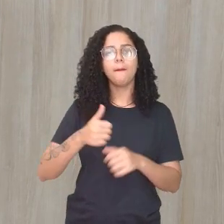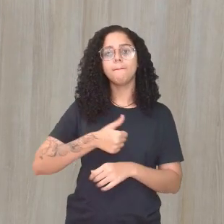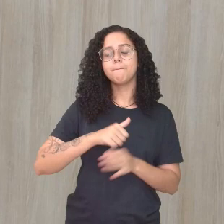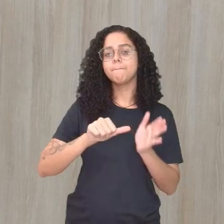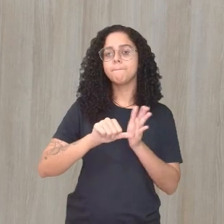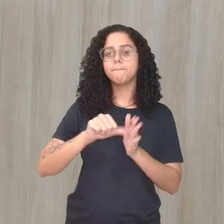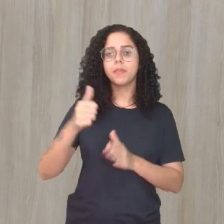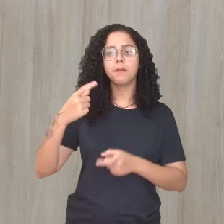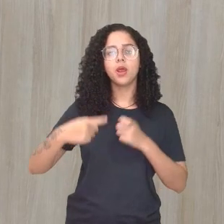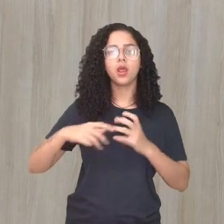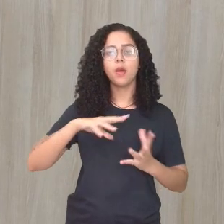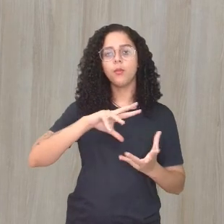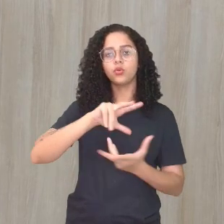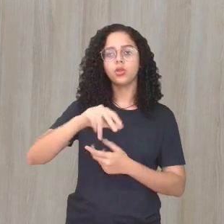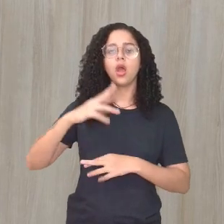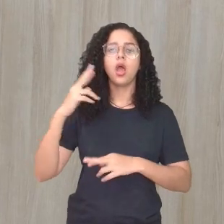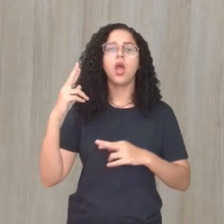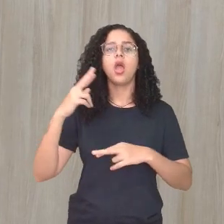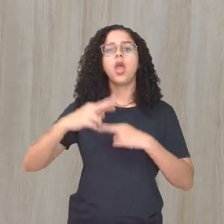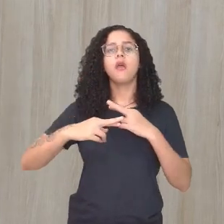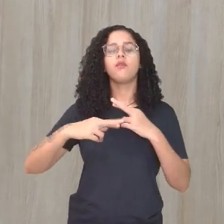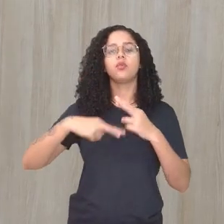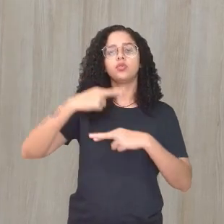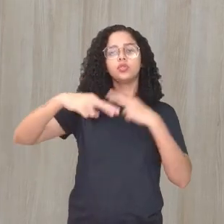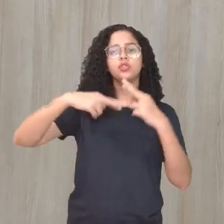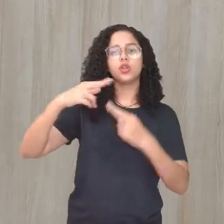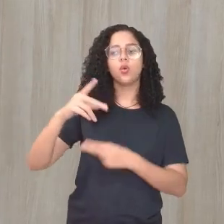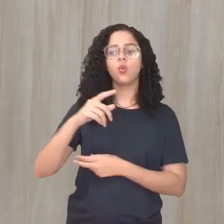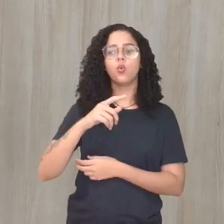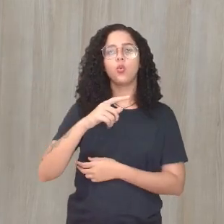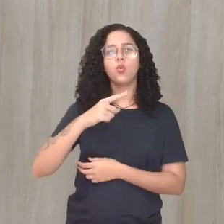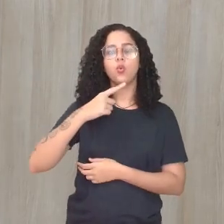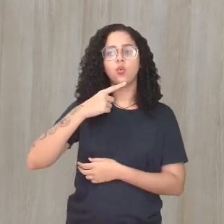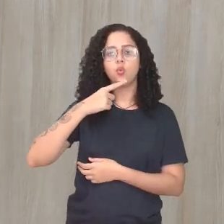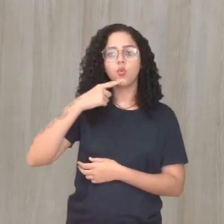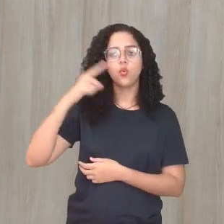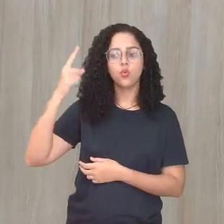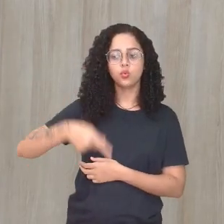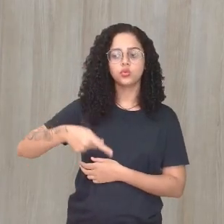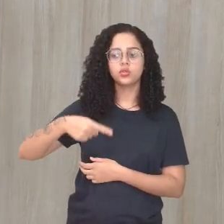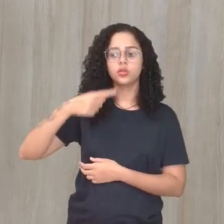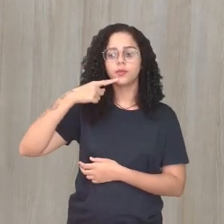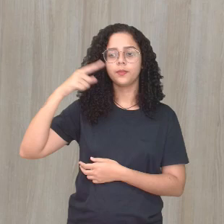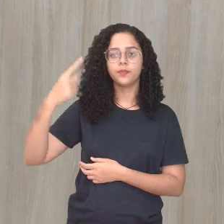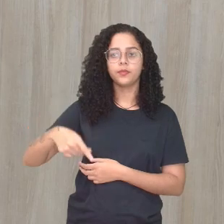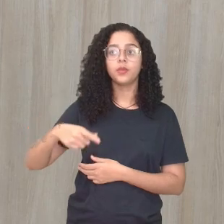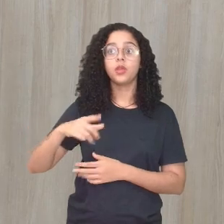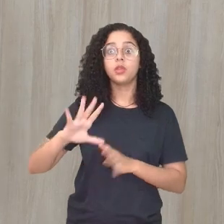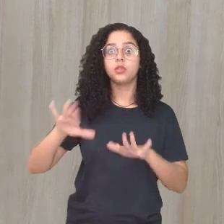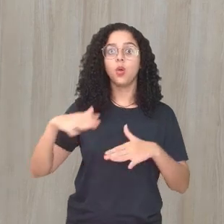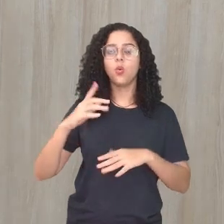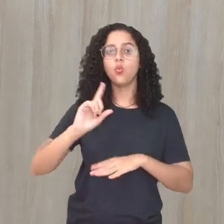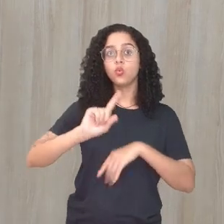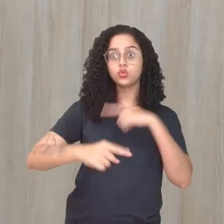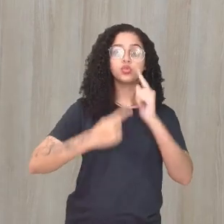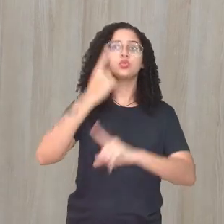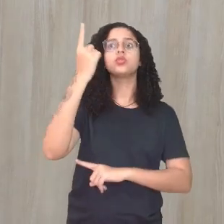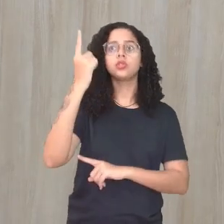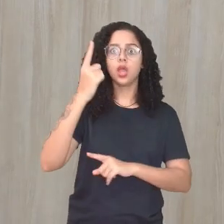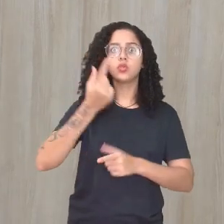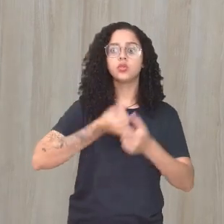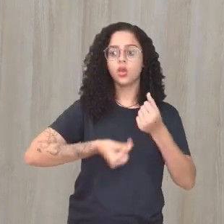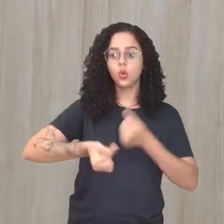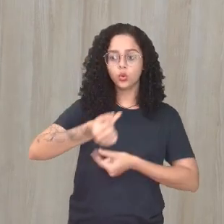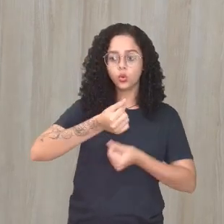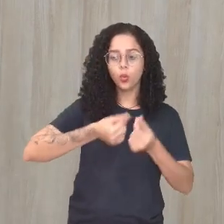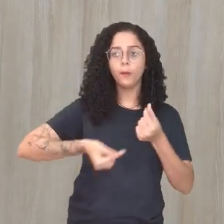Revolução Russa. A gente viu com a Revolução Russa, né, que o sucesso, né, ali, né, da